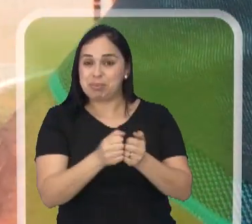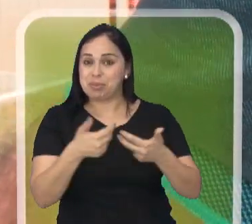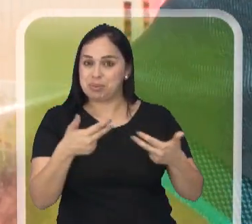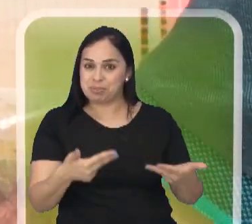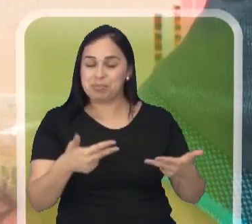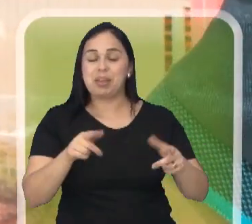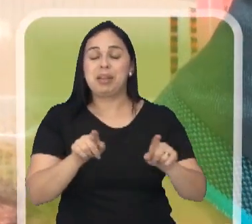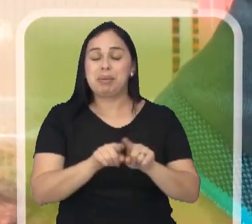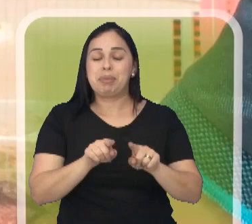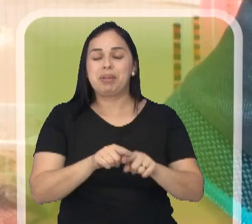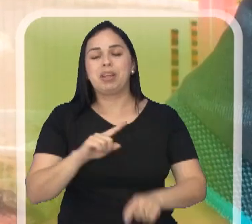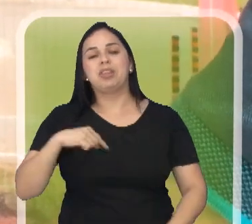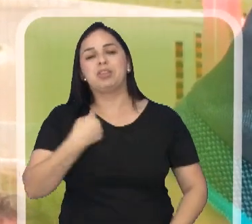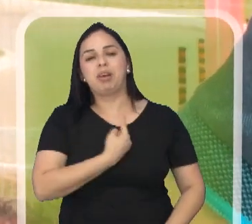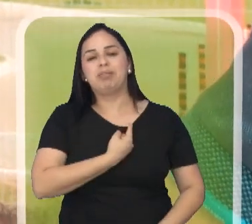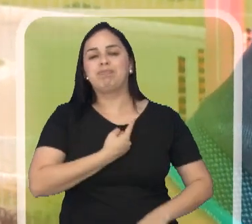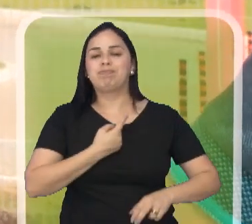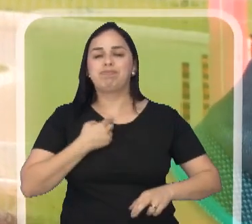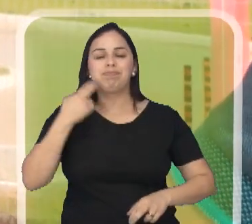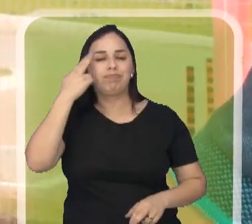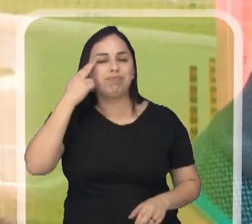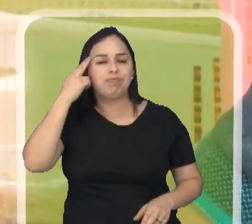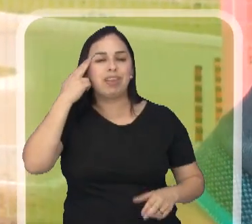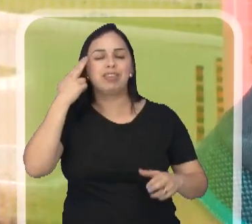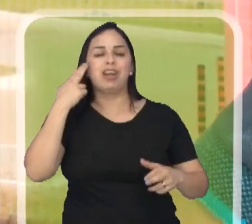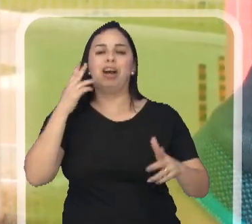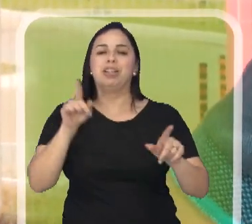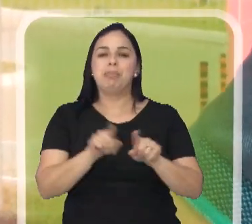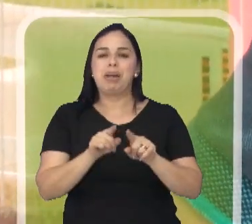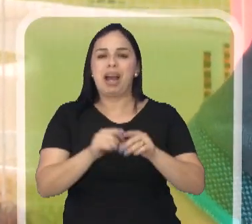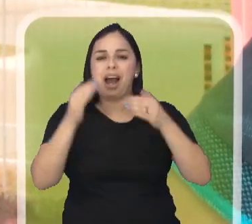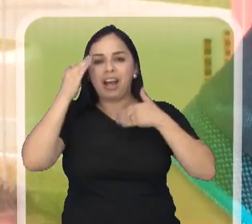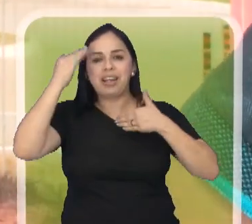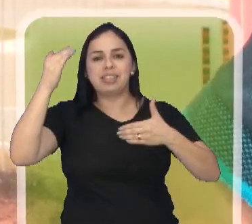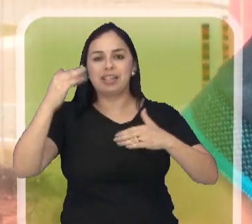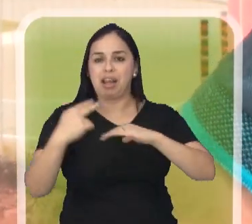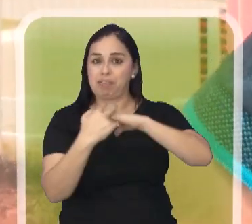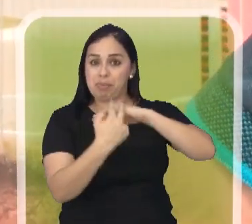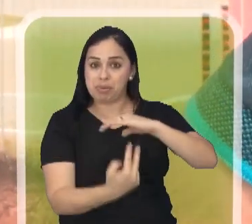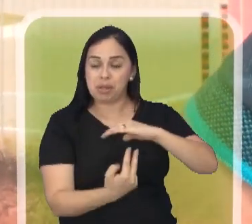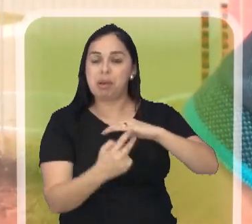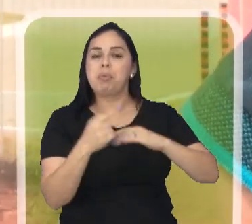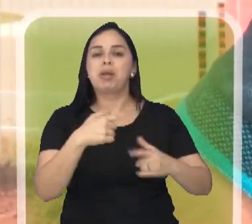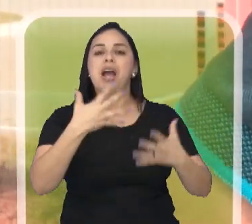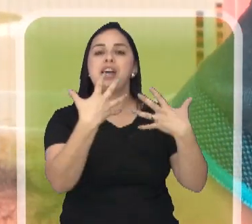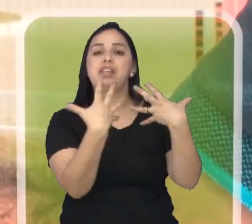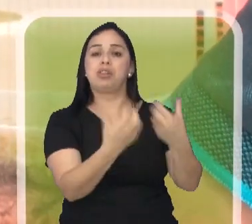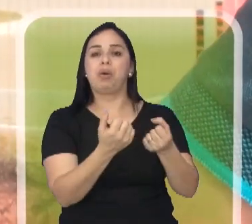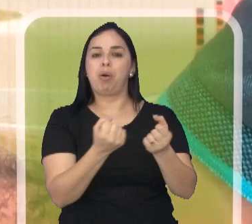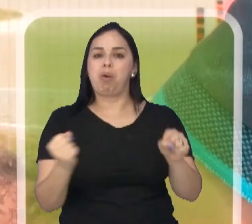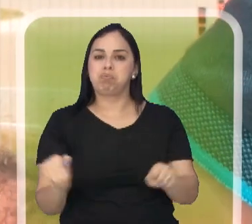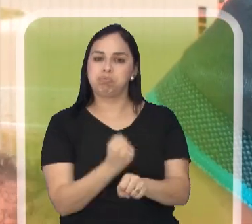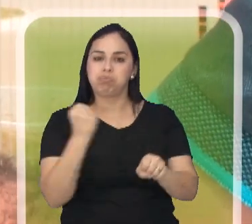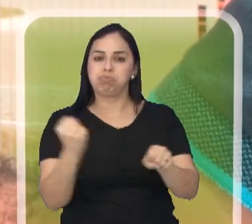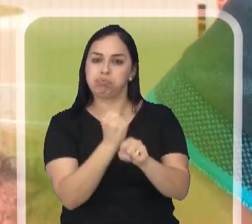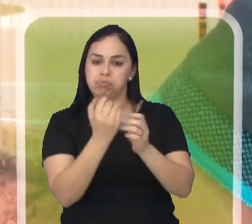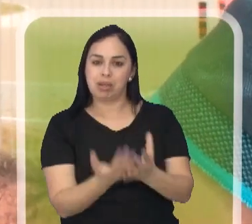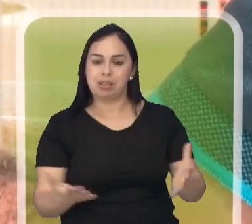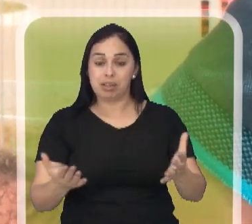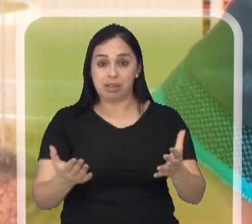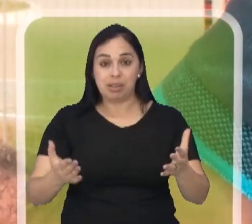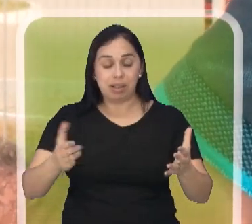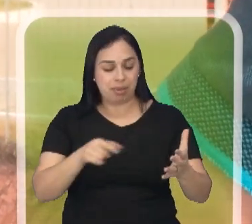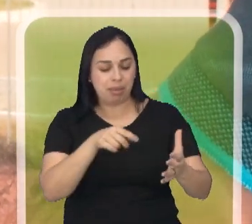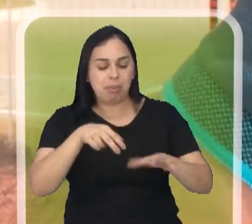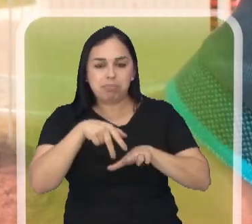só o meu, mas também de todos os joseenses. Só tenho que agradecer a Farmaconde por ter abraçado esse sonho. E para mim, poder ter uma pista desse alto